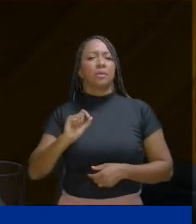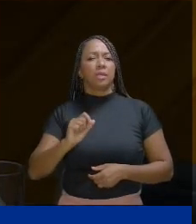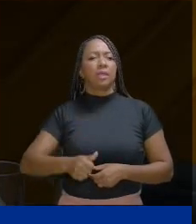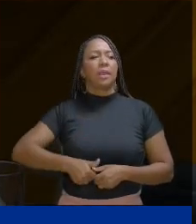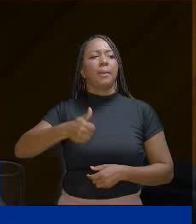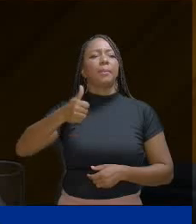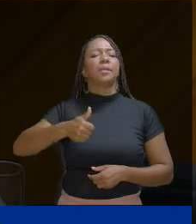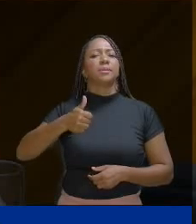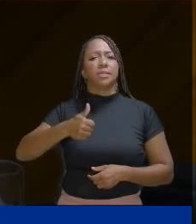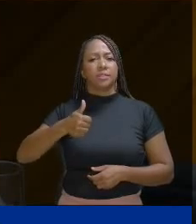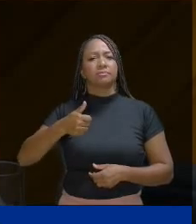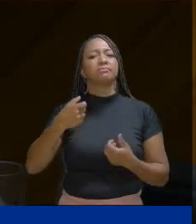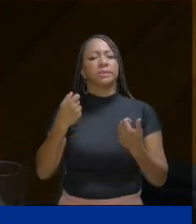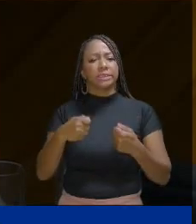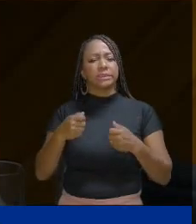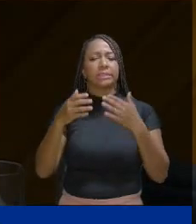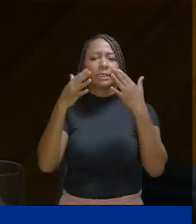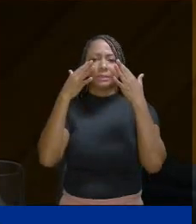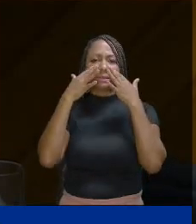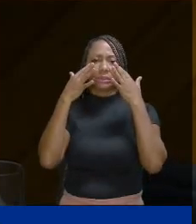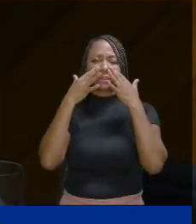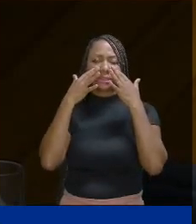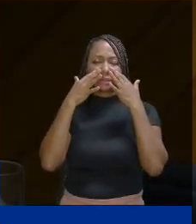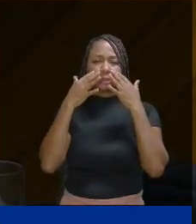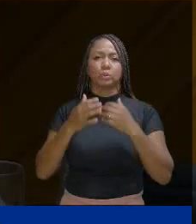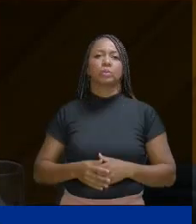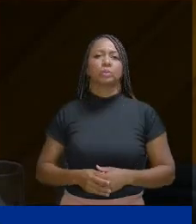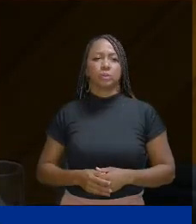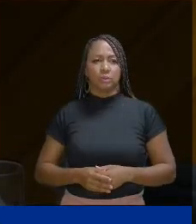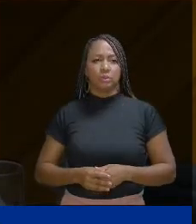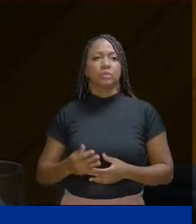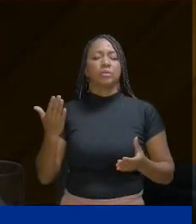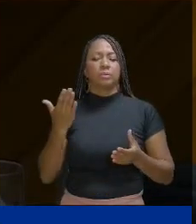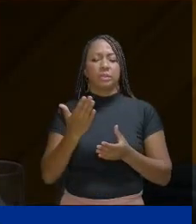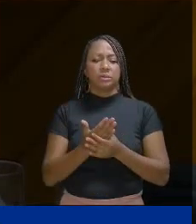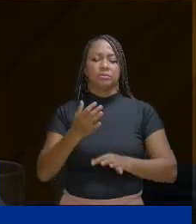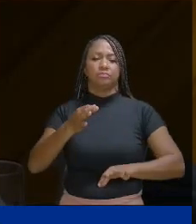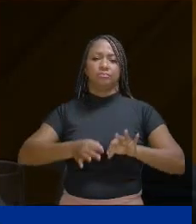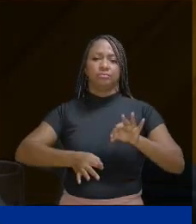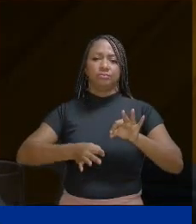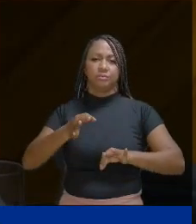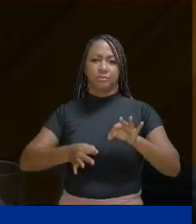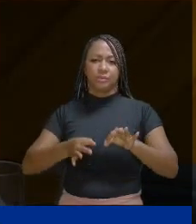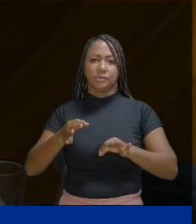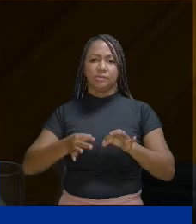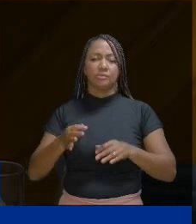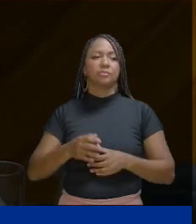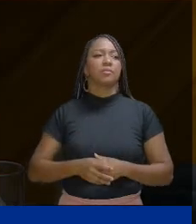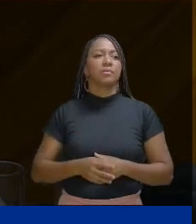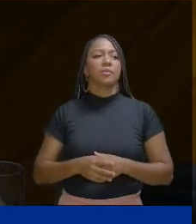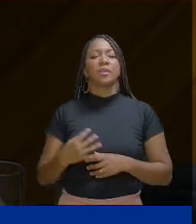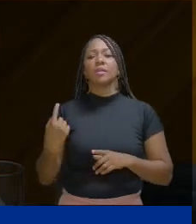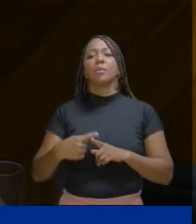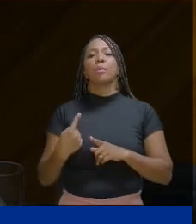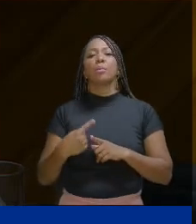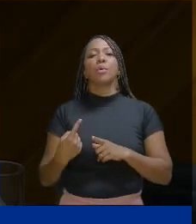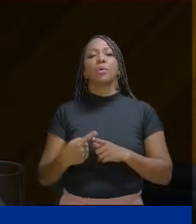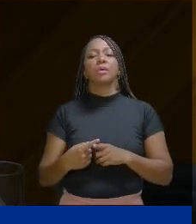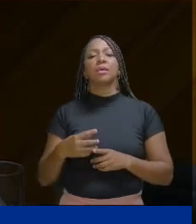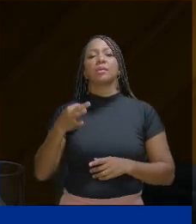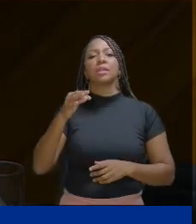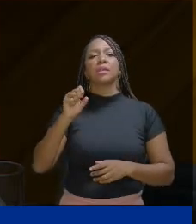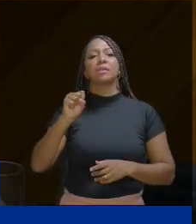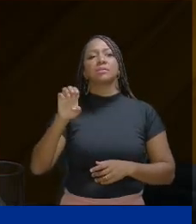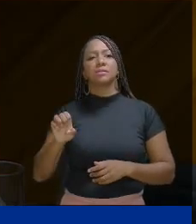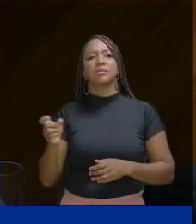primeiro merece atenção no caso agora julgado são as razões pelas quais o